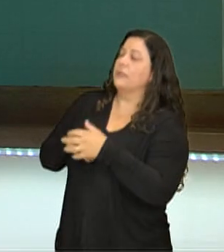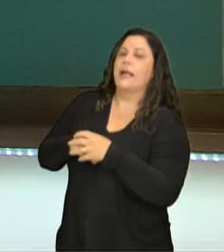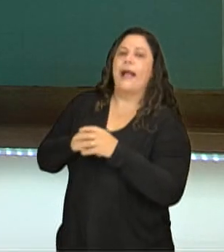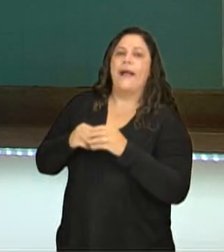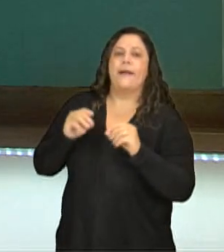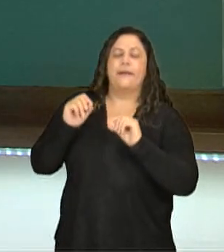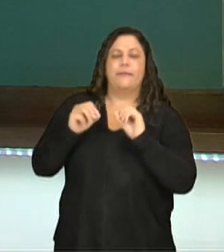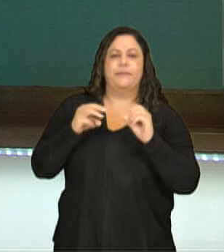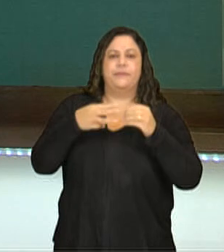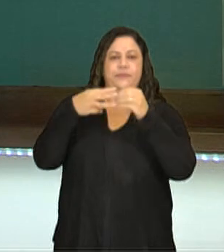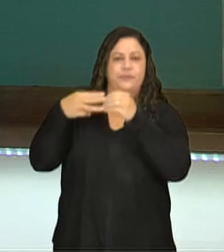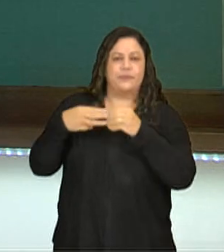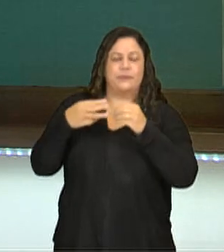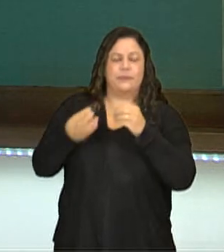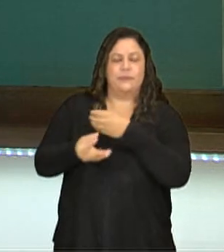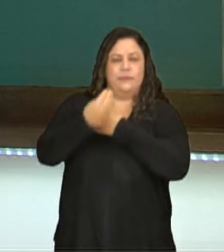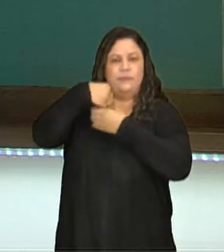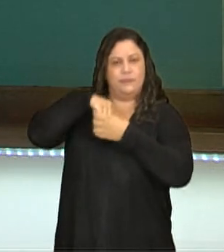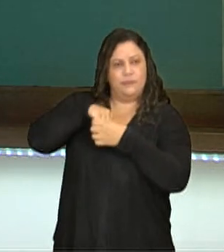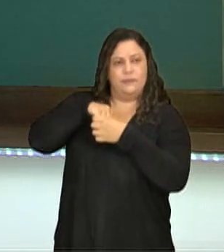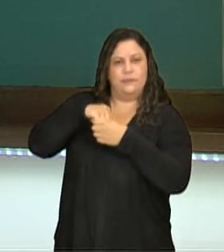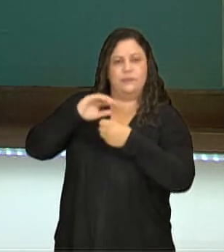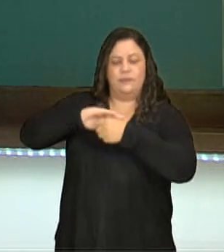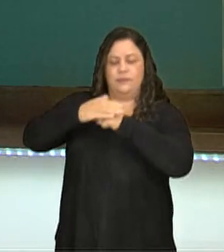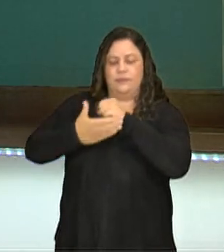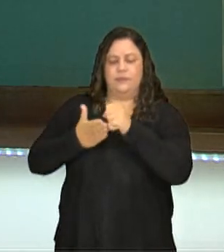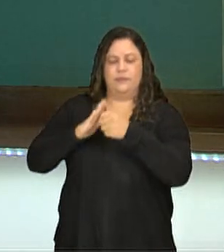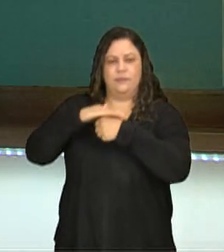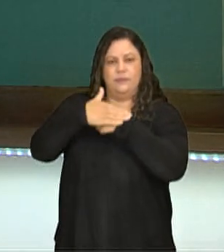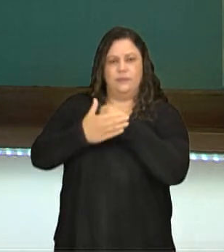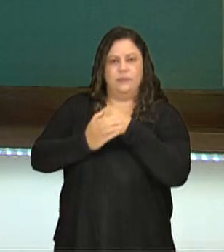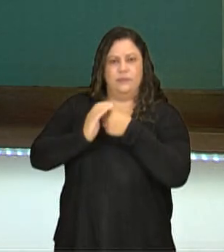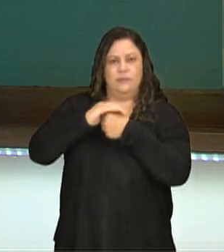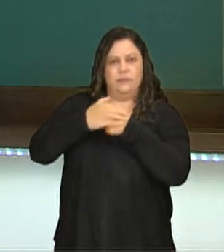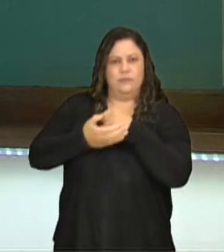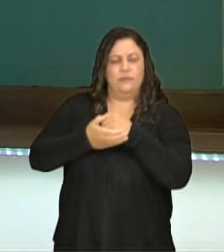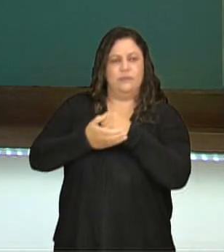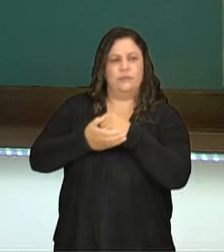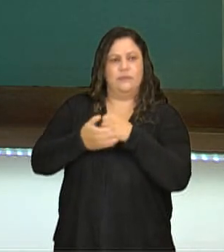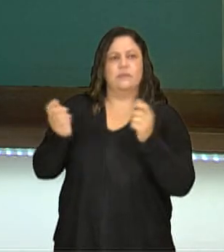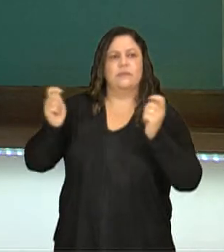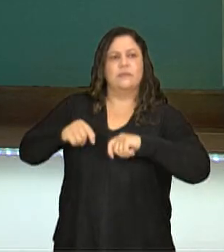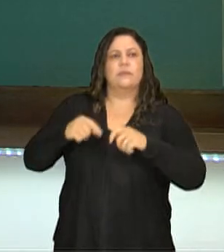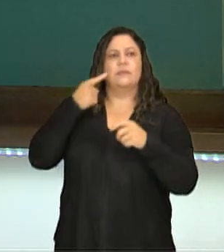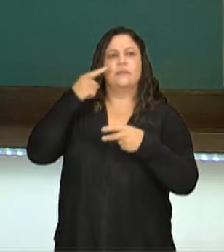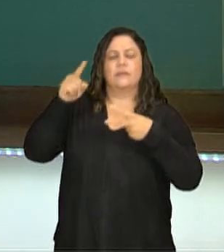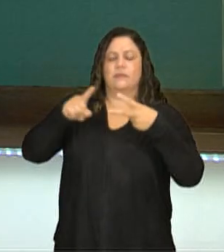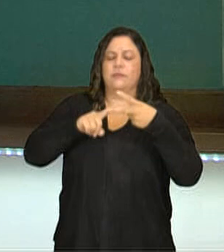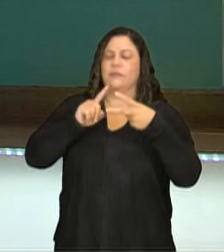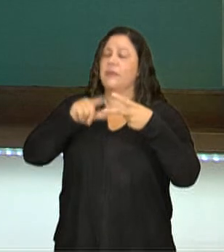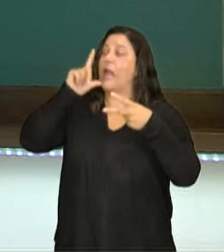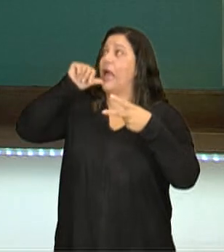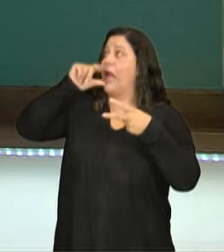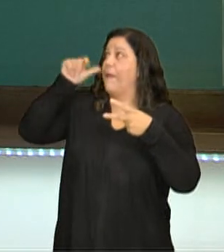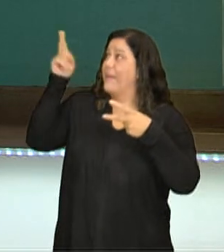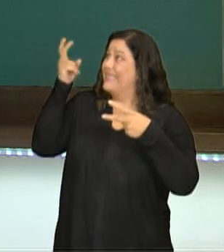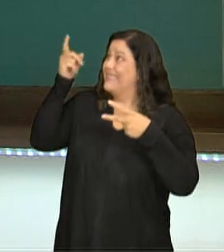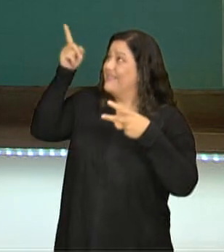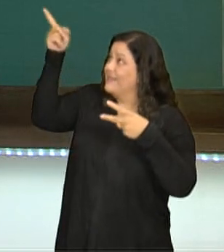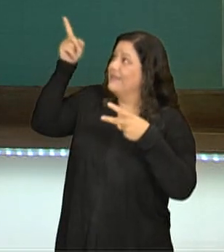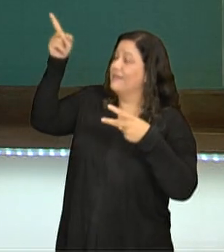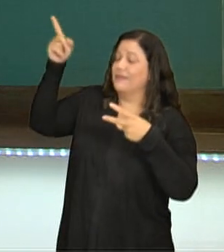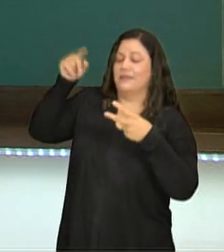vai jogar para dentro da célula, certo? A pinocitose, vamos chamar de partículas mais no estado líquido ali, ela vai receber